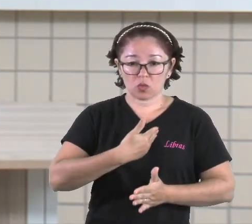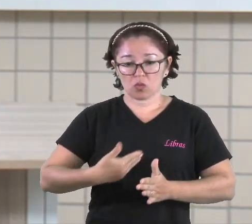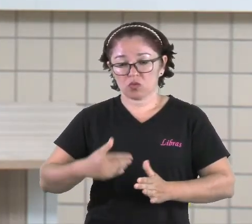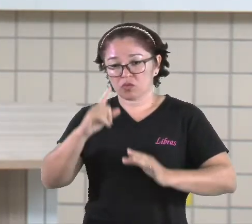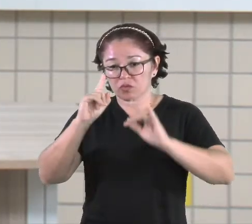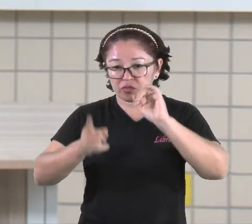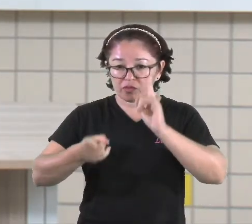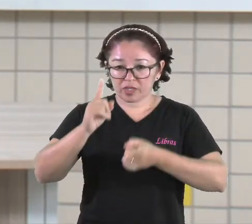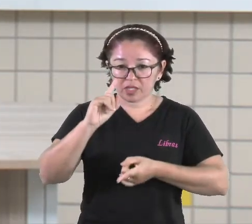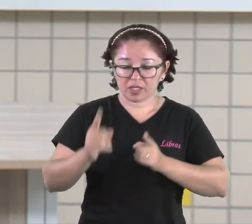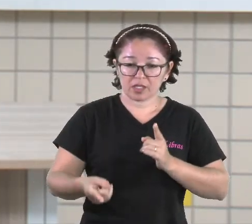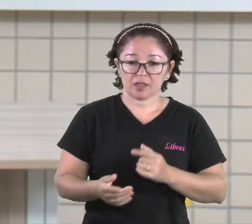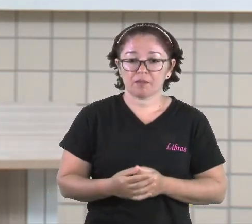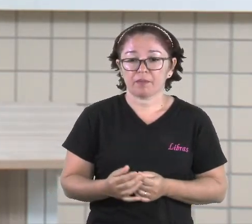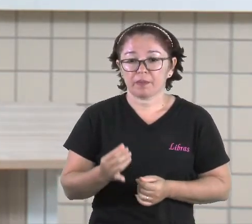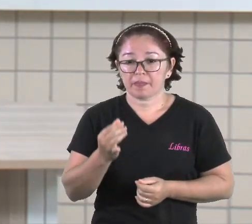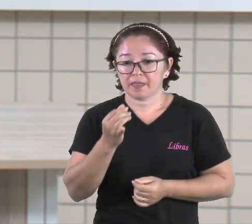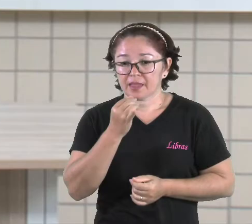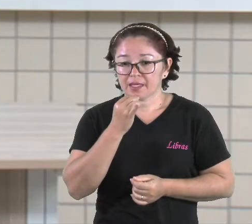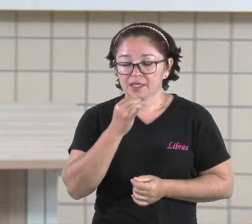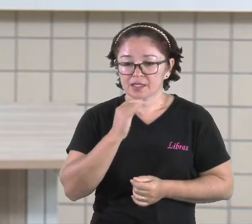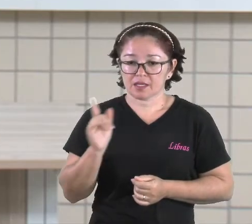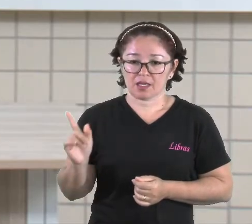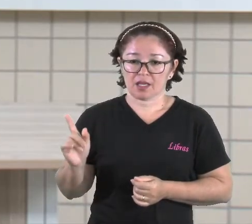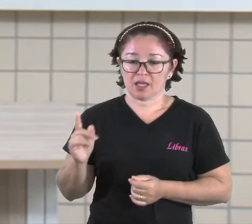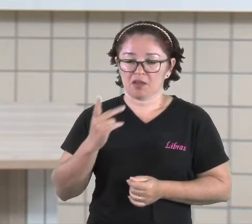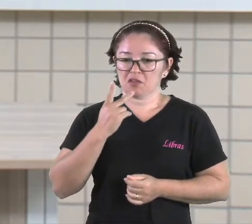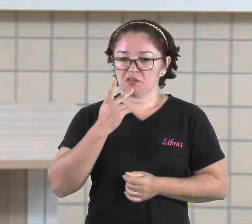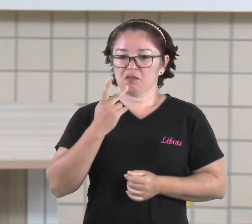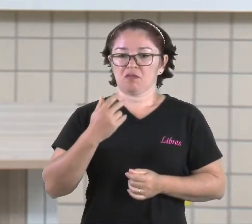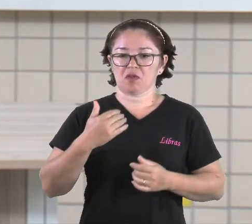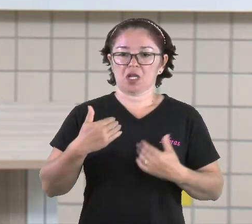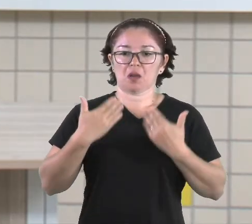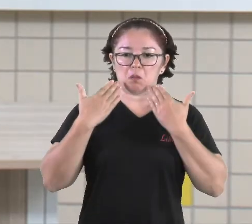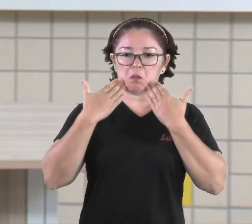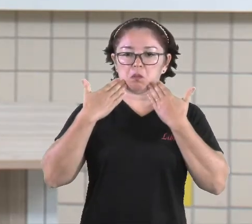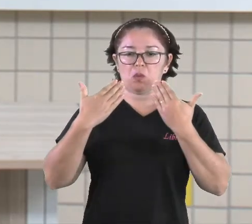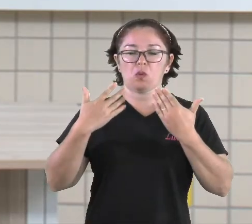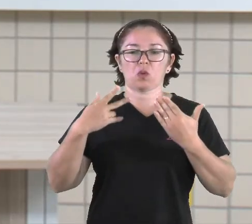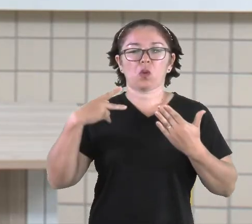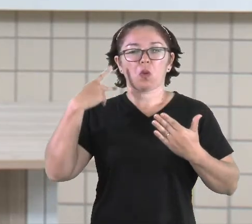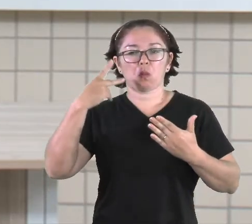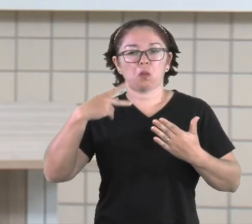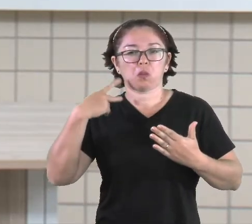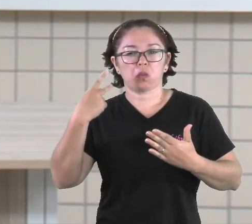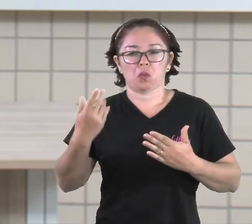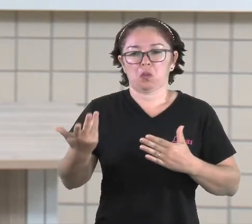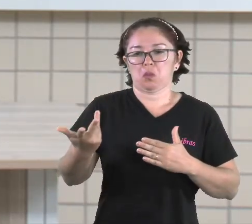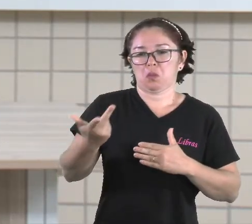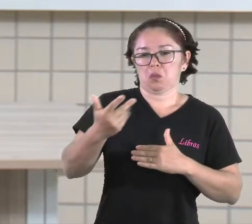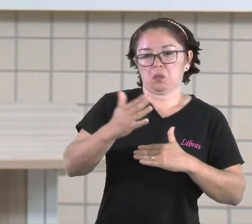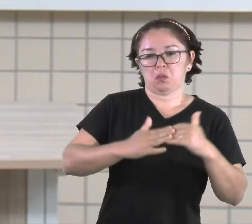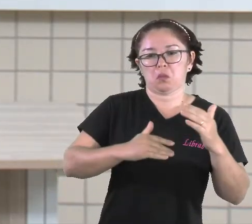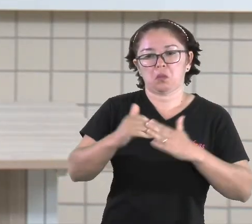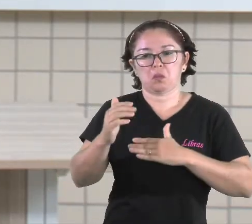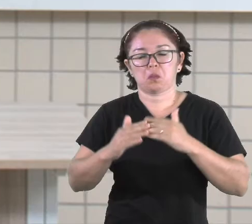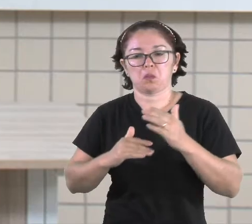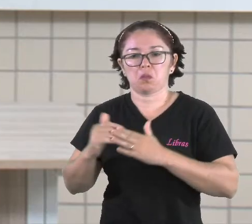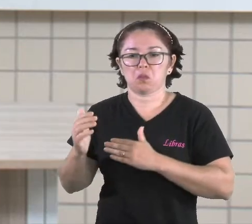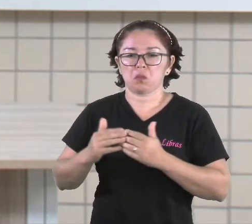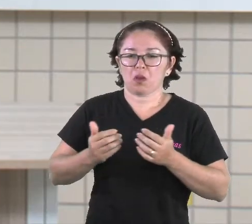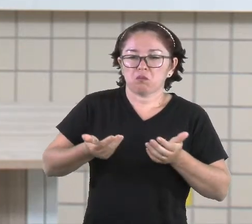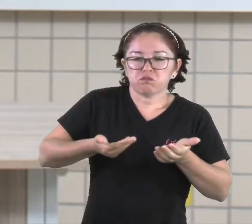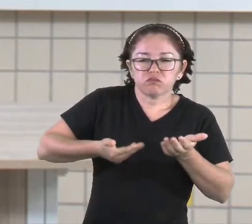Do ponto de vista que ele era um político atuante, um político que sabia conversar com as demais